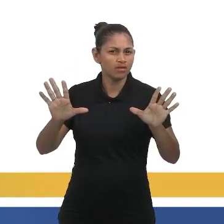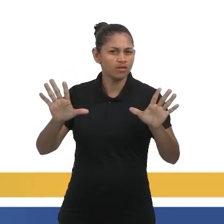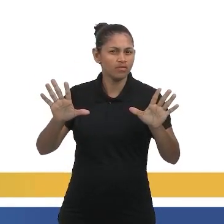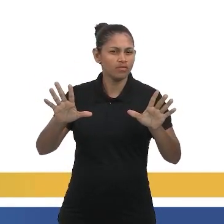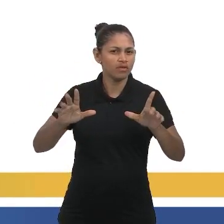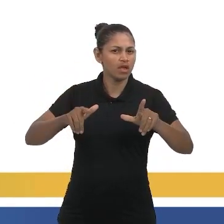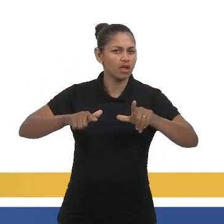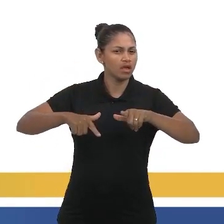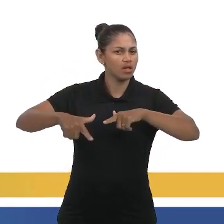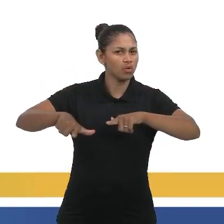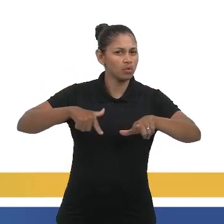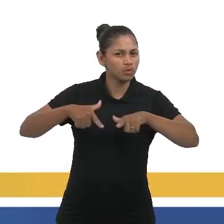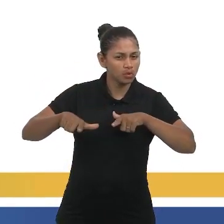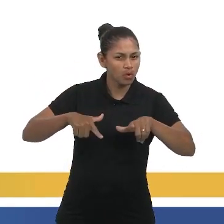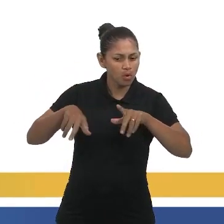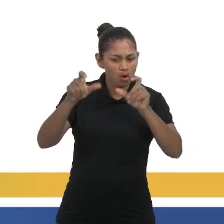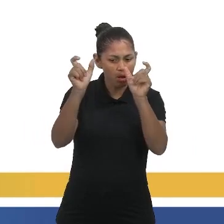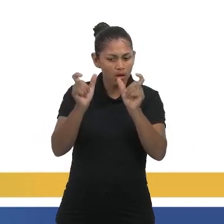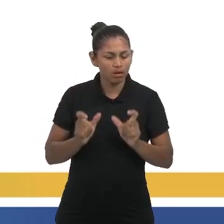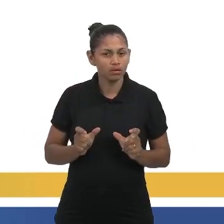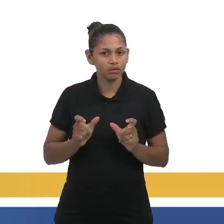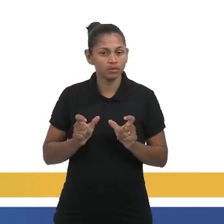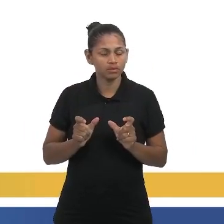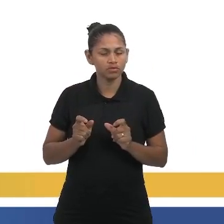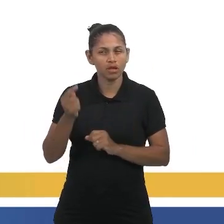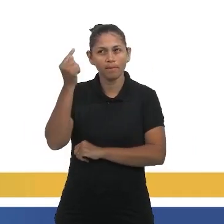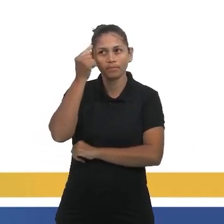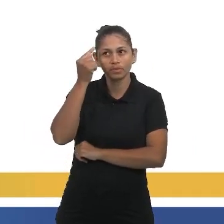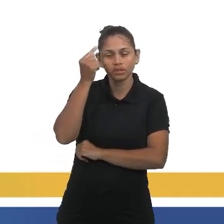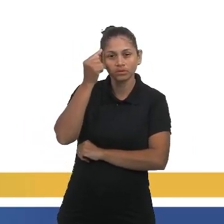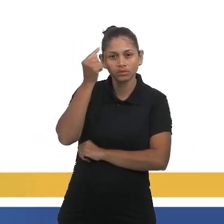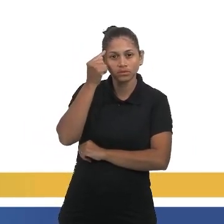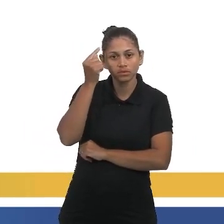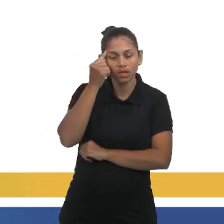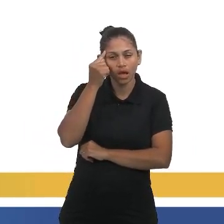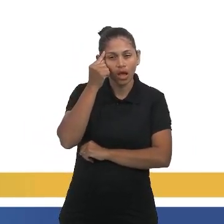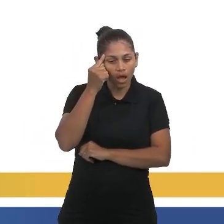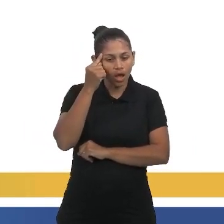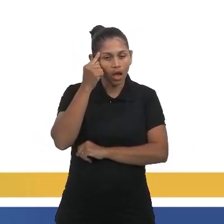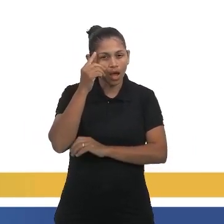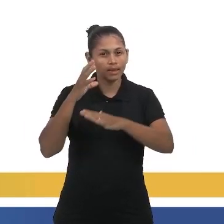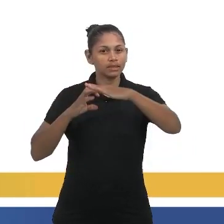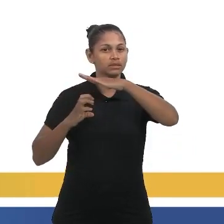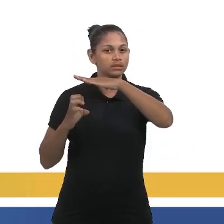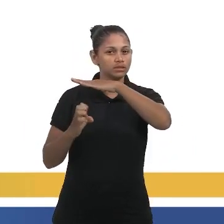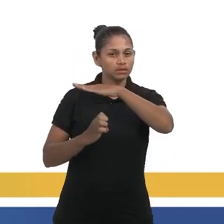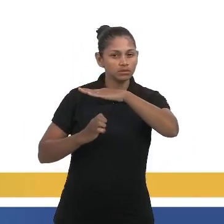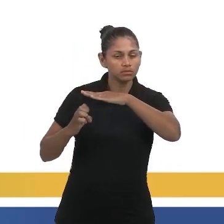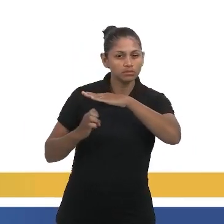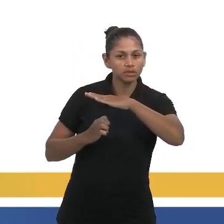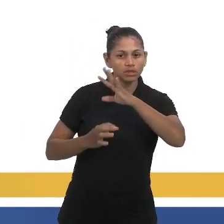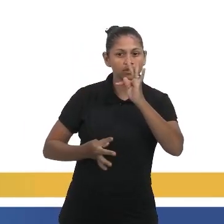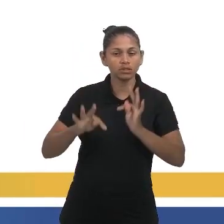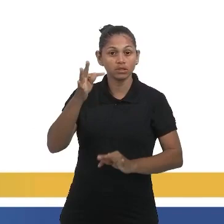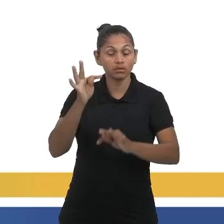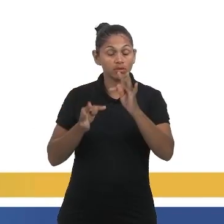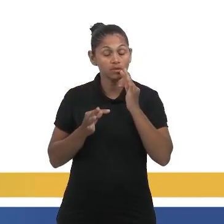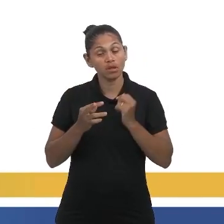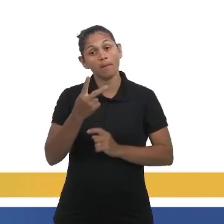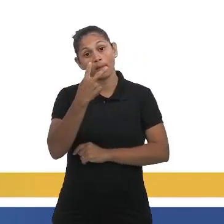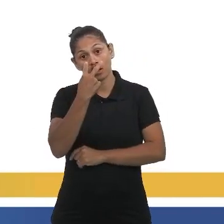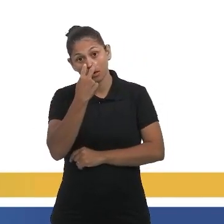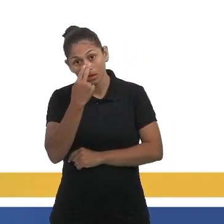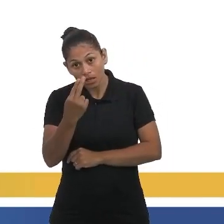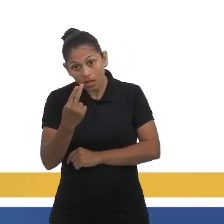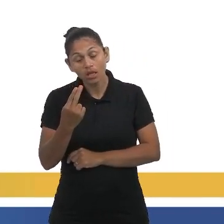big techs, nessas grandes empresas de tecnologias, realmente há um discurso de que o funcionário ele tem mais liberdade, ele pode